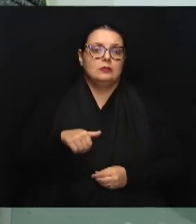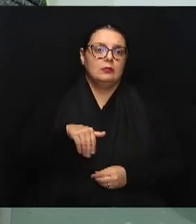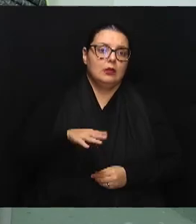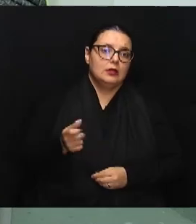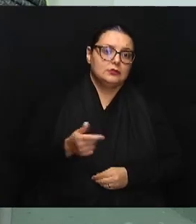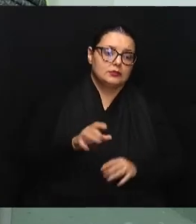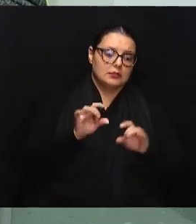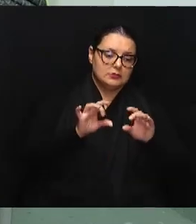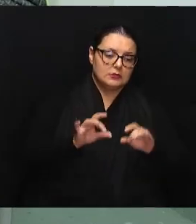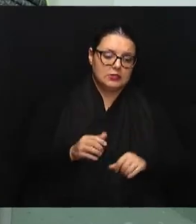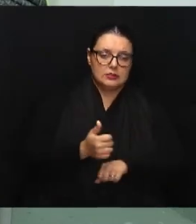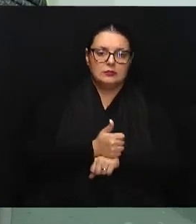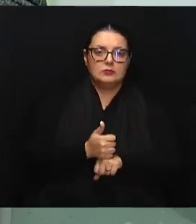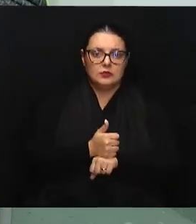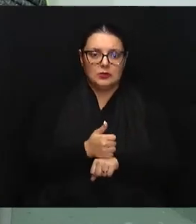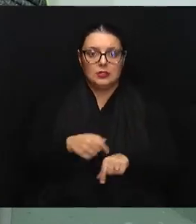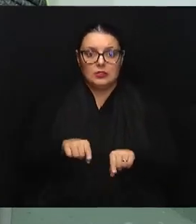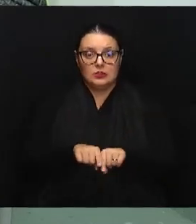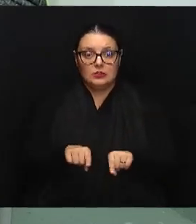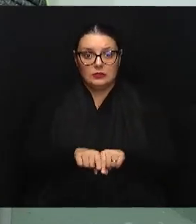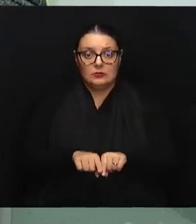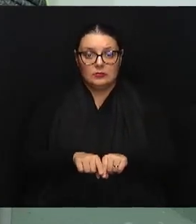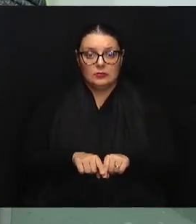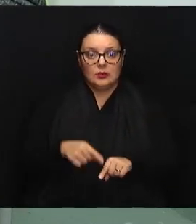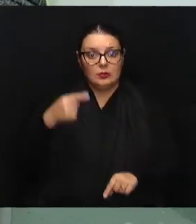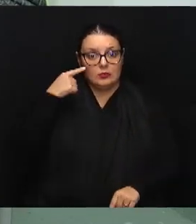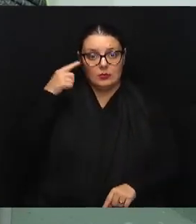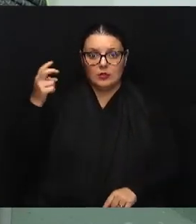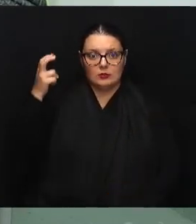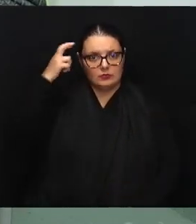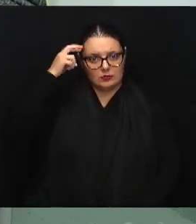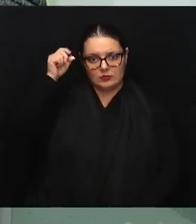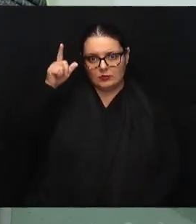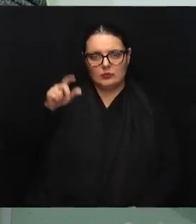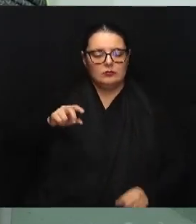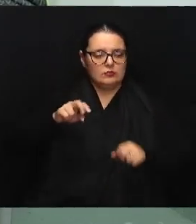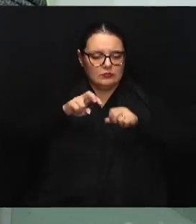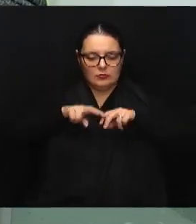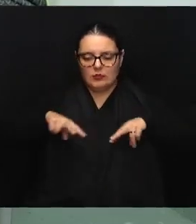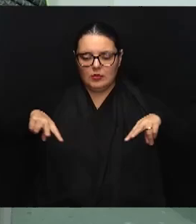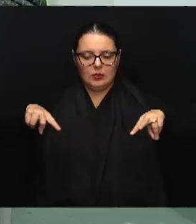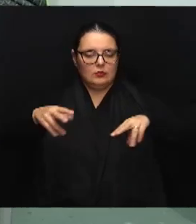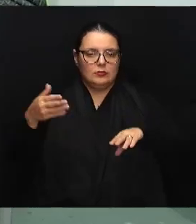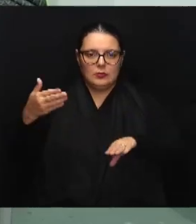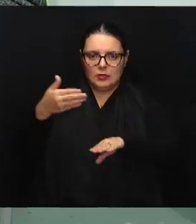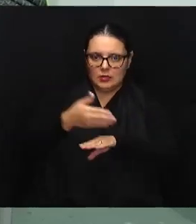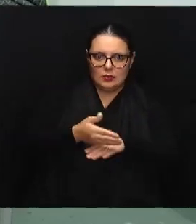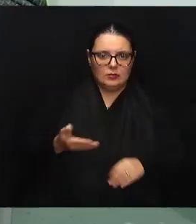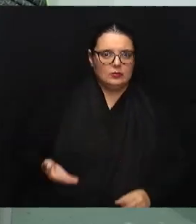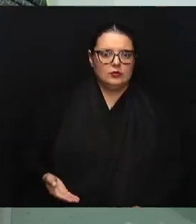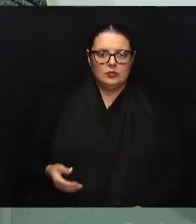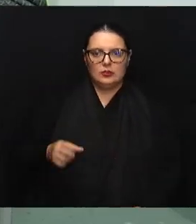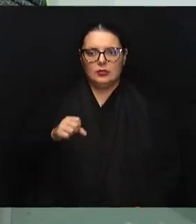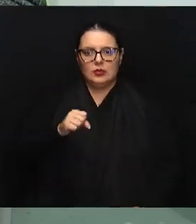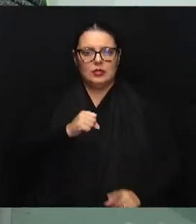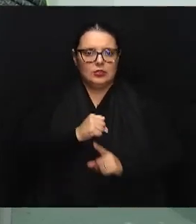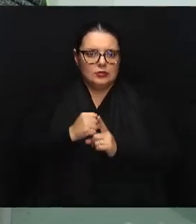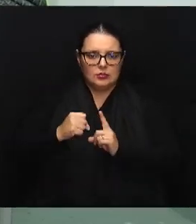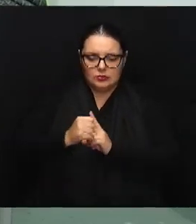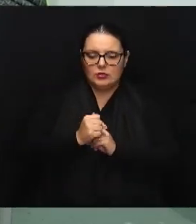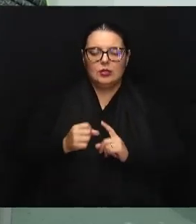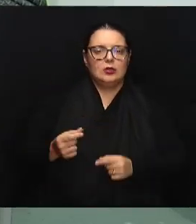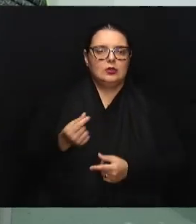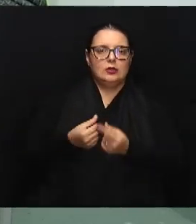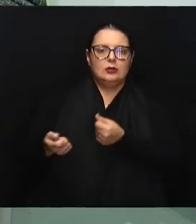da profissão, também um aspecto cultural muito amplo, porque o aluno vai ter acesso a sociologia,